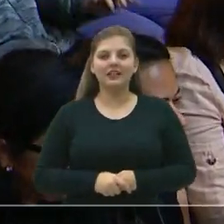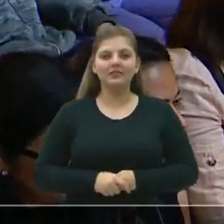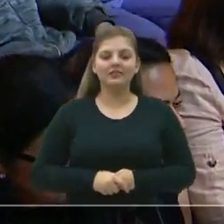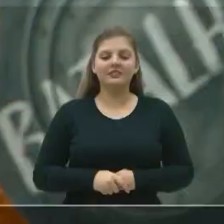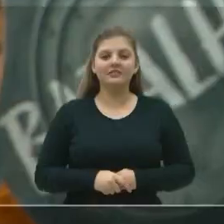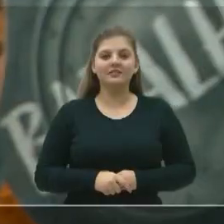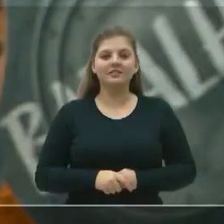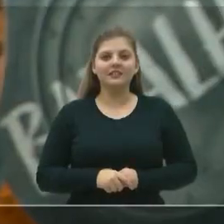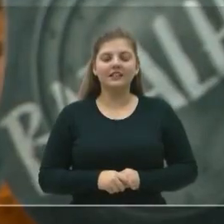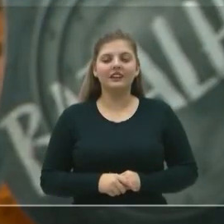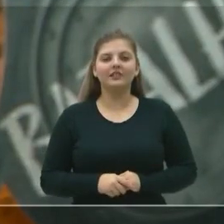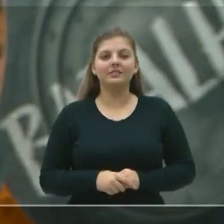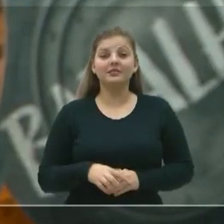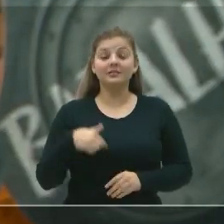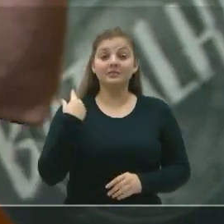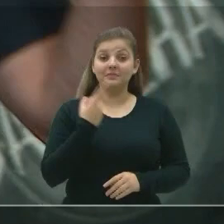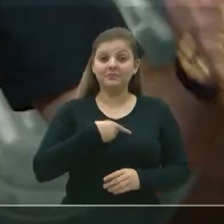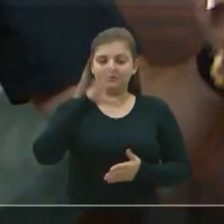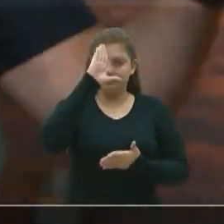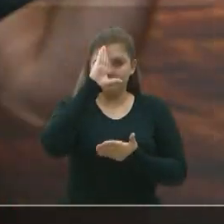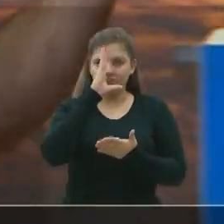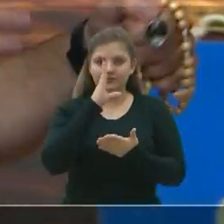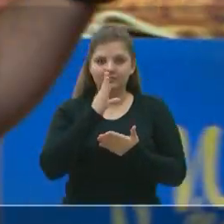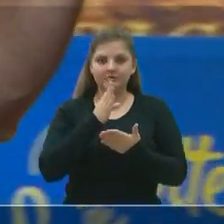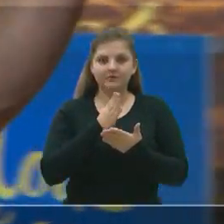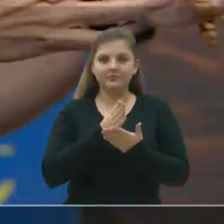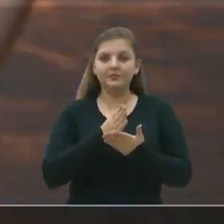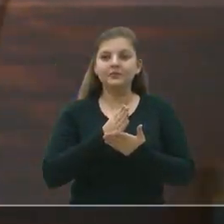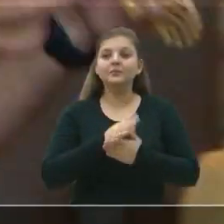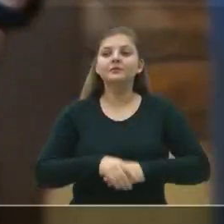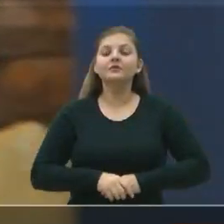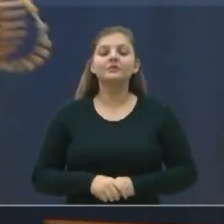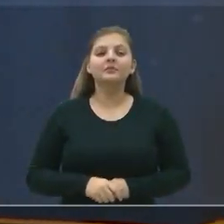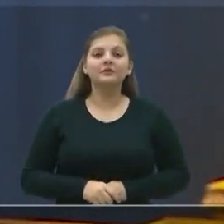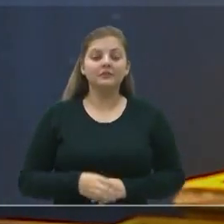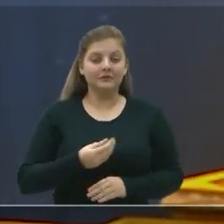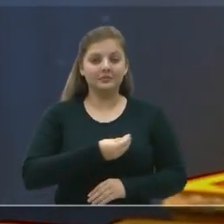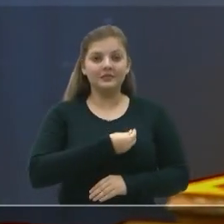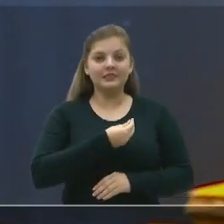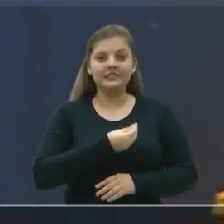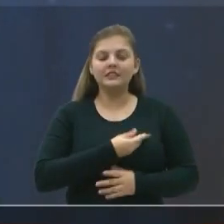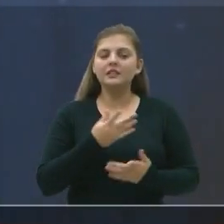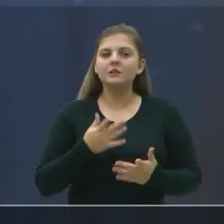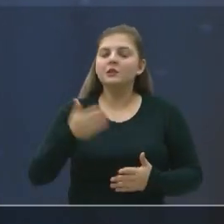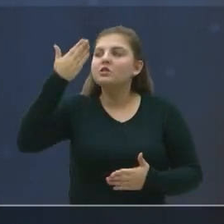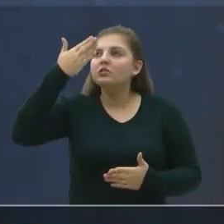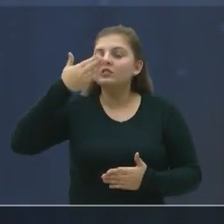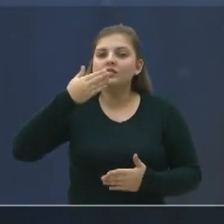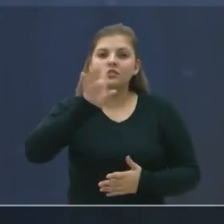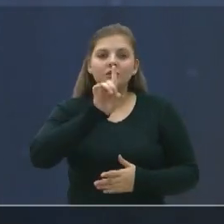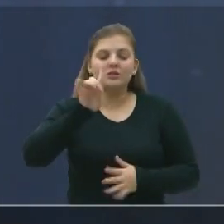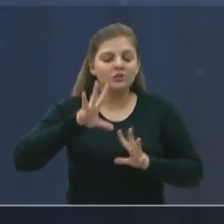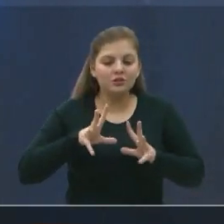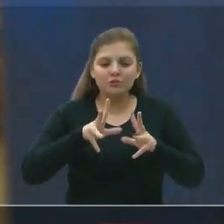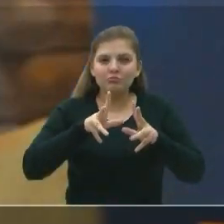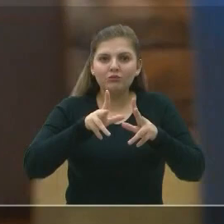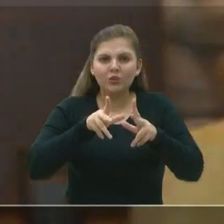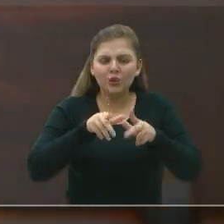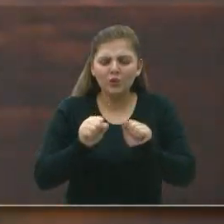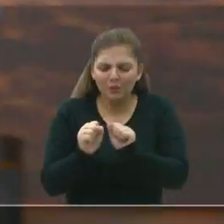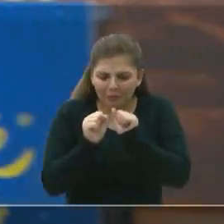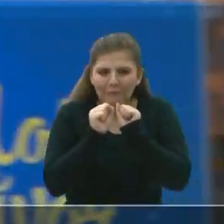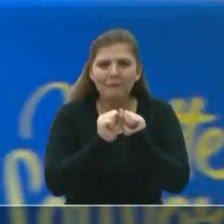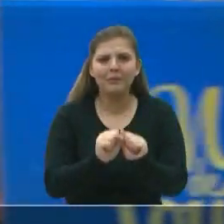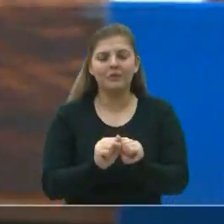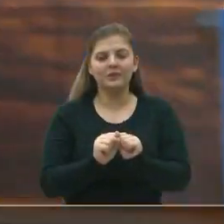Nós acreditamos que estamos na presença do Deus de todas as possibilidades. E por